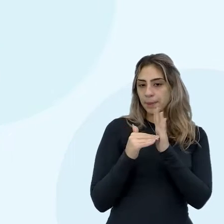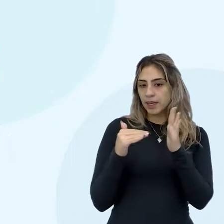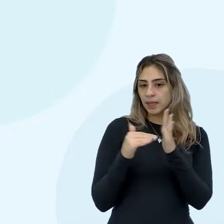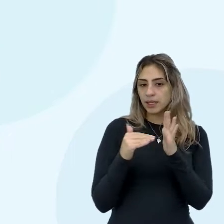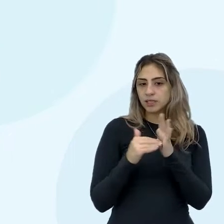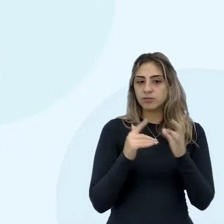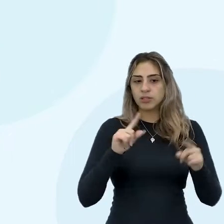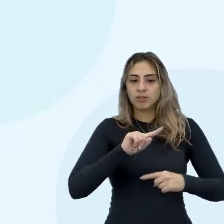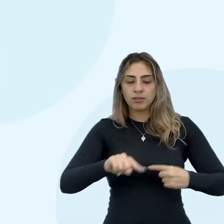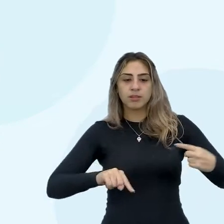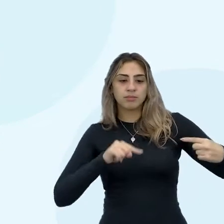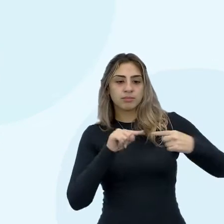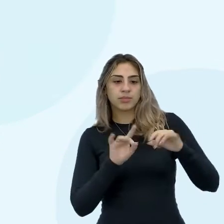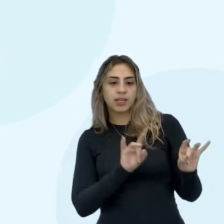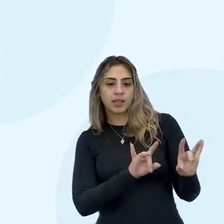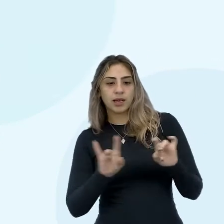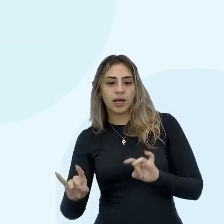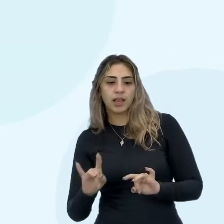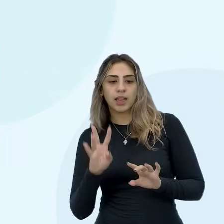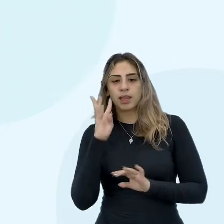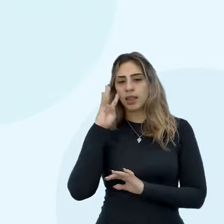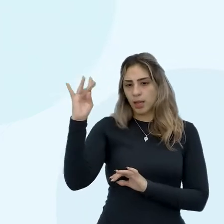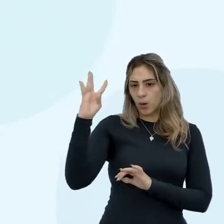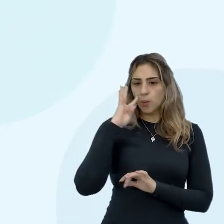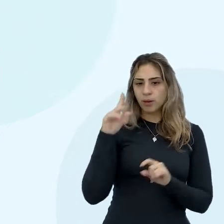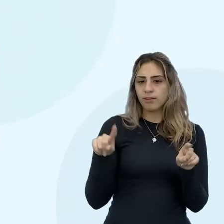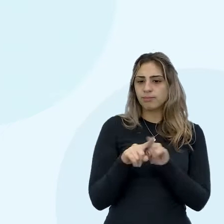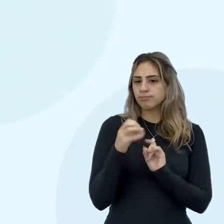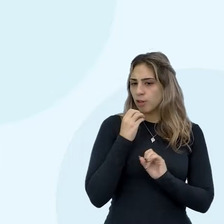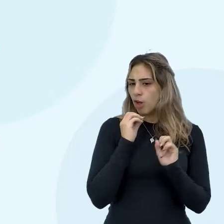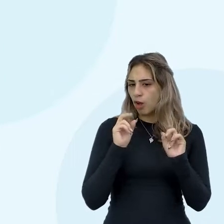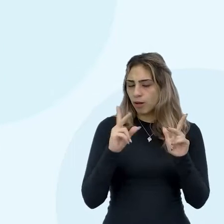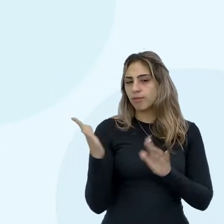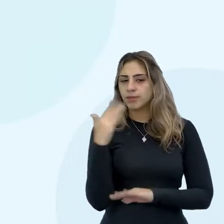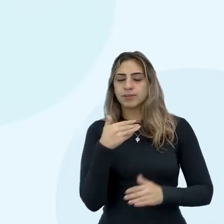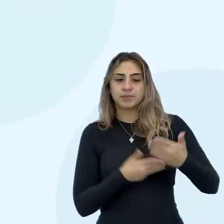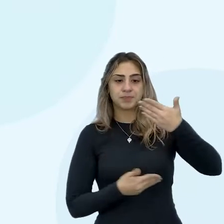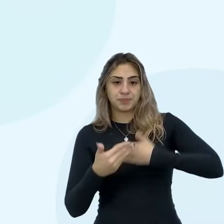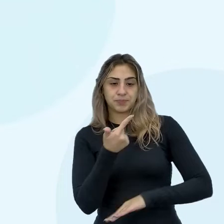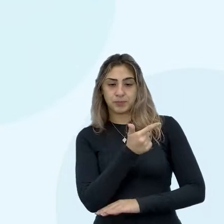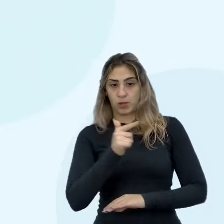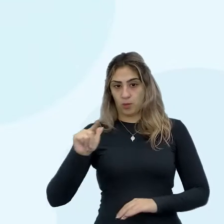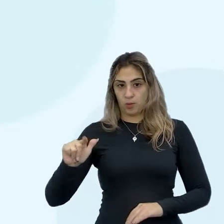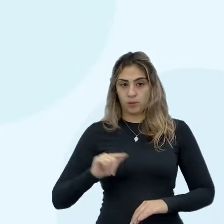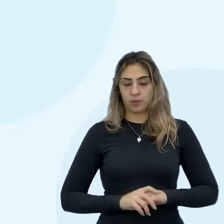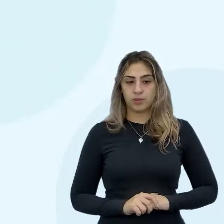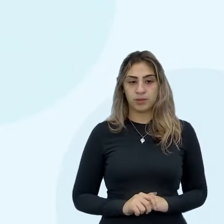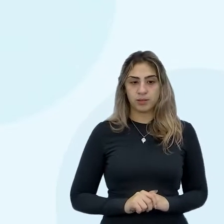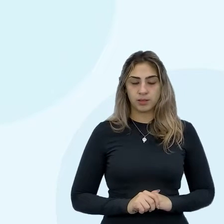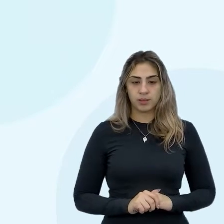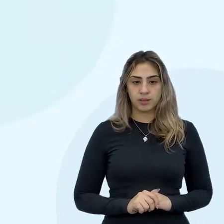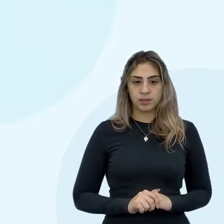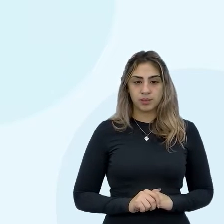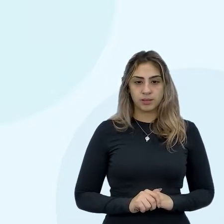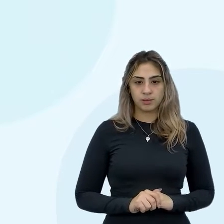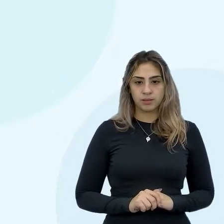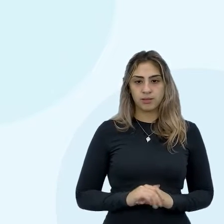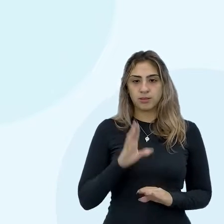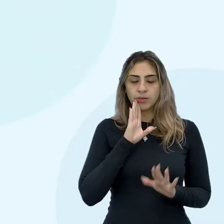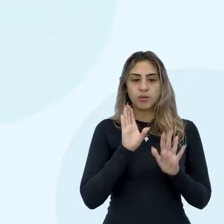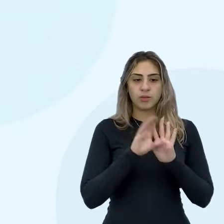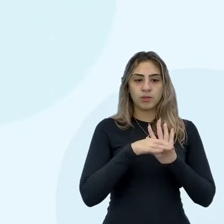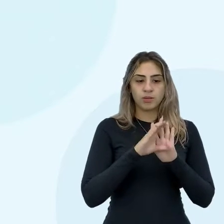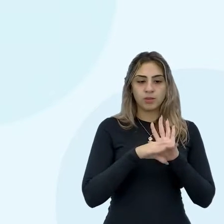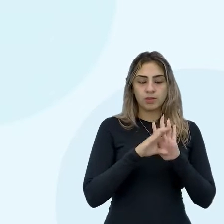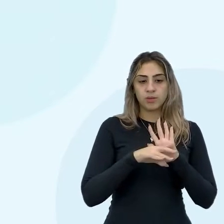e o alcance de cada uma dessas teorias, tá bom? E vou passar para o próximo slide. Aí, com o conceito esse sim, eu